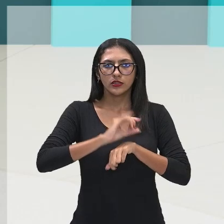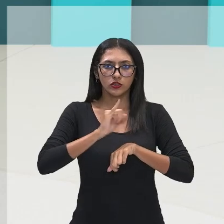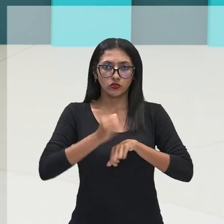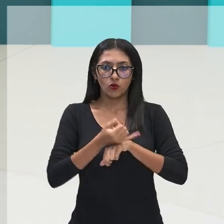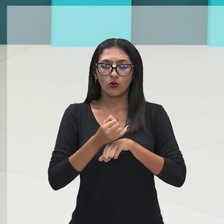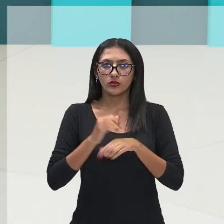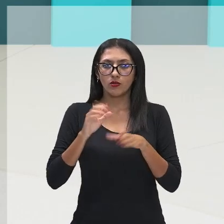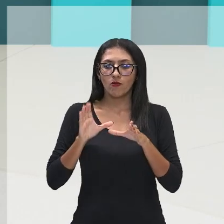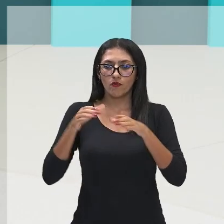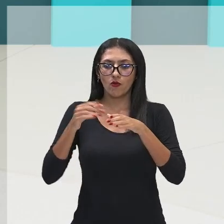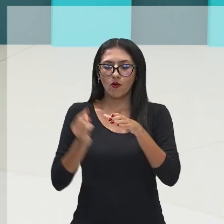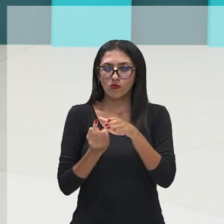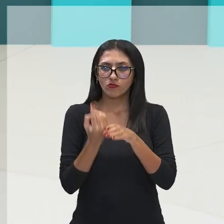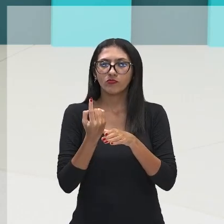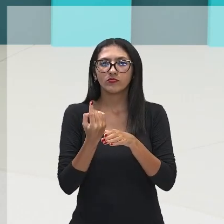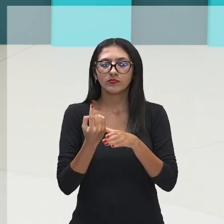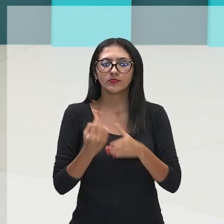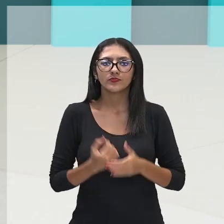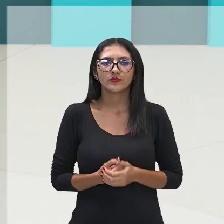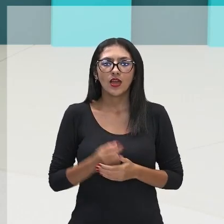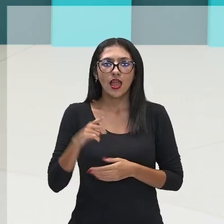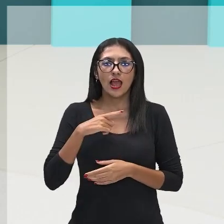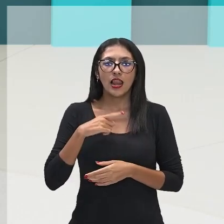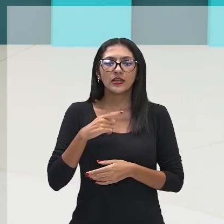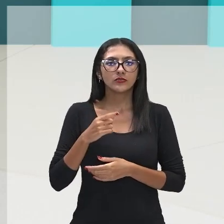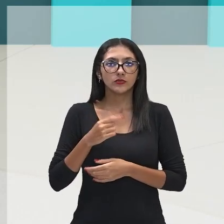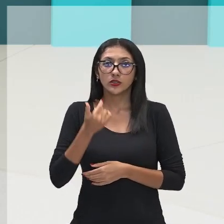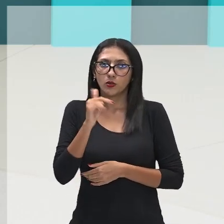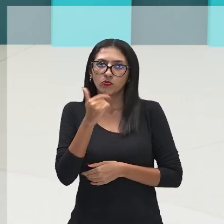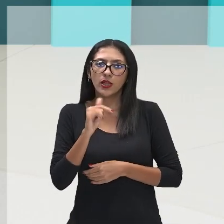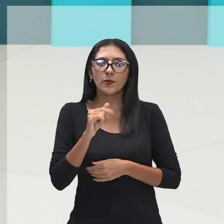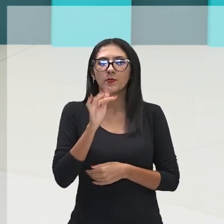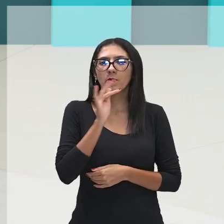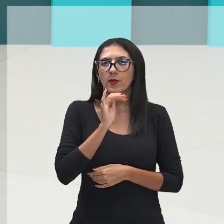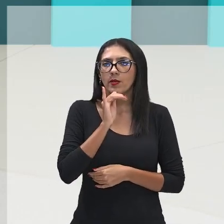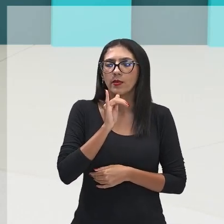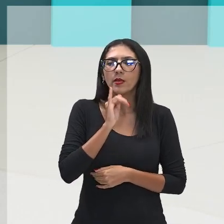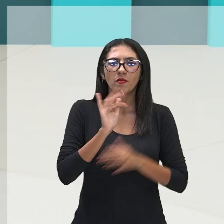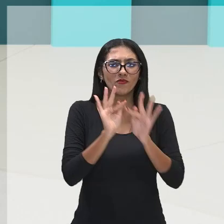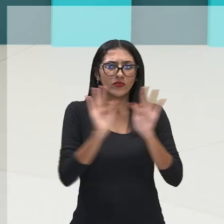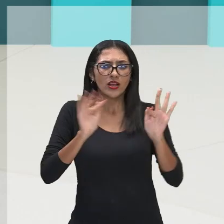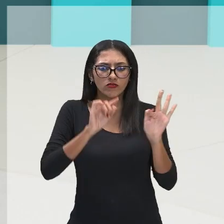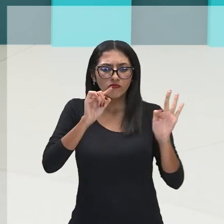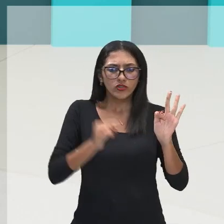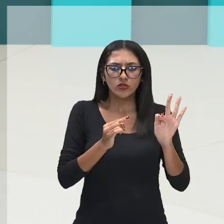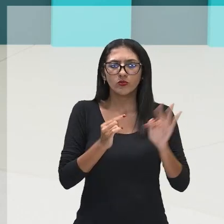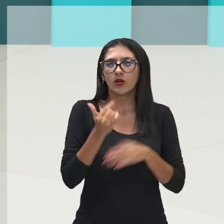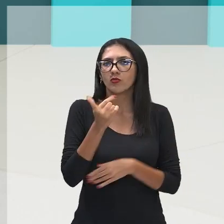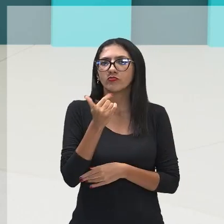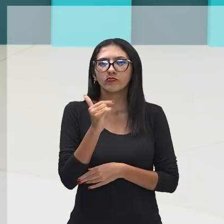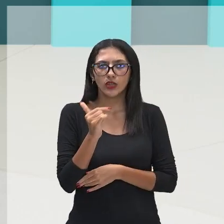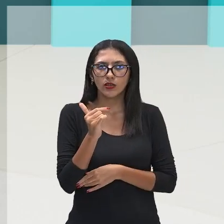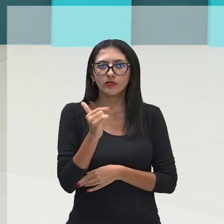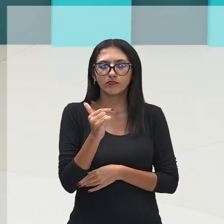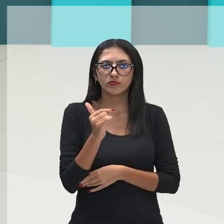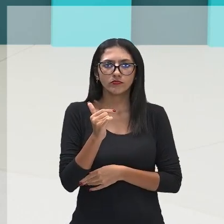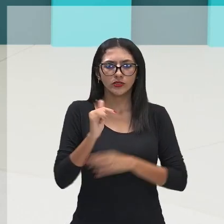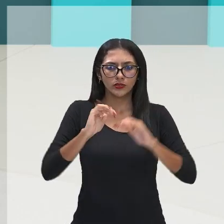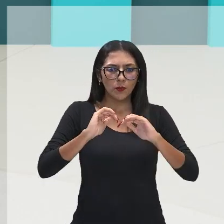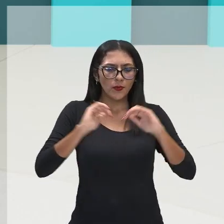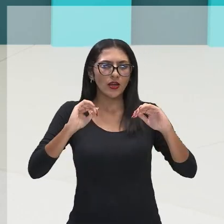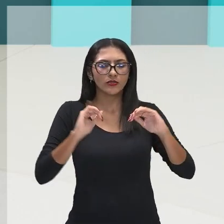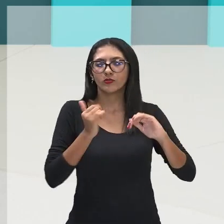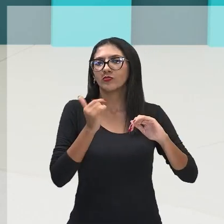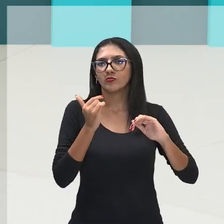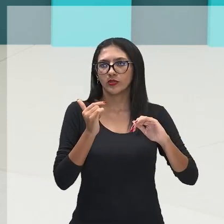restritiva. E ela sempre vem sem pontuação, ou seja, sem vírgulas, sem travessão ou qualquer outra